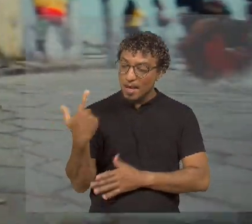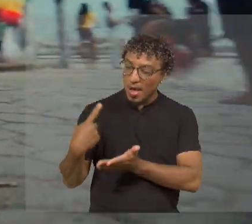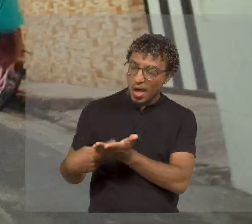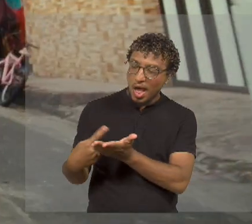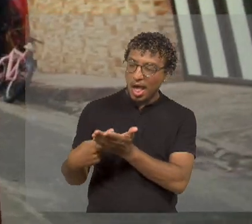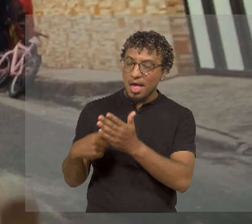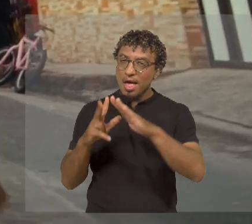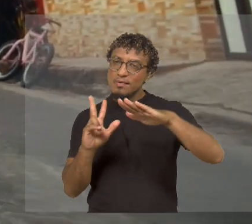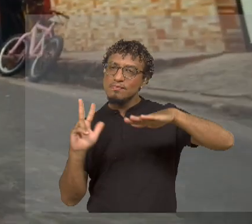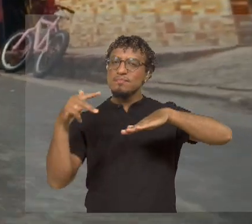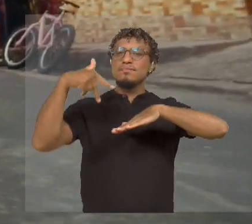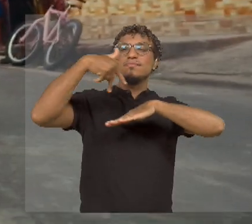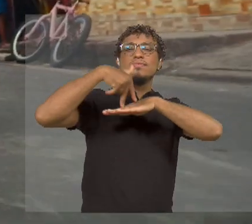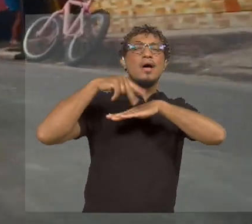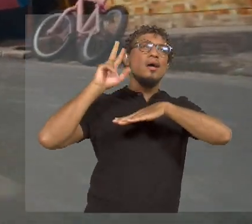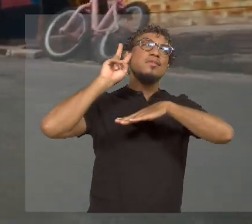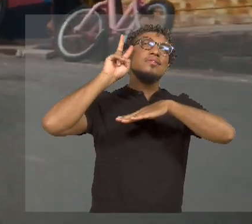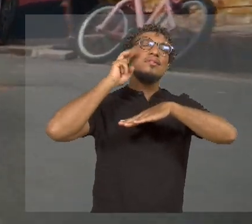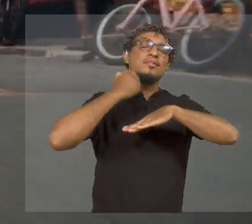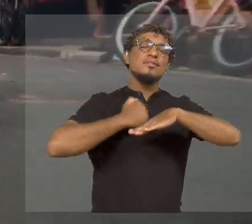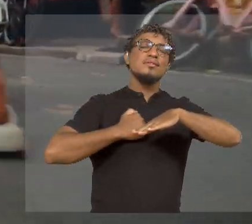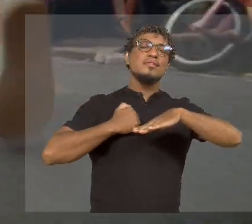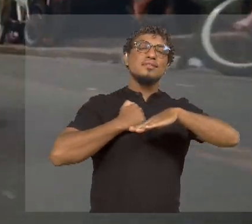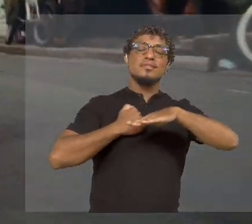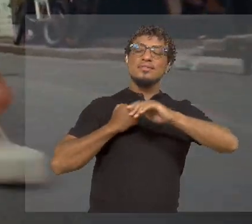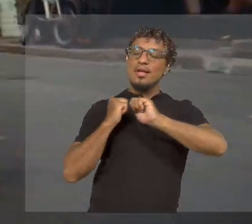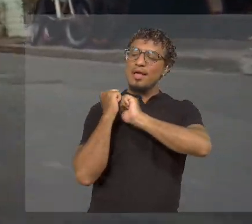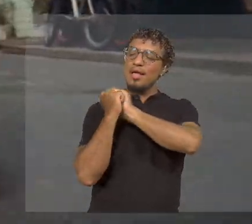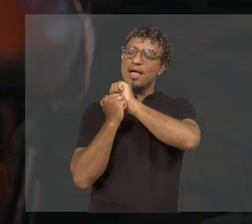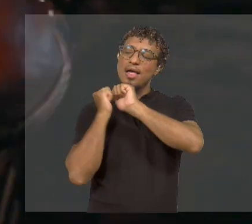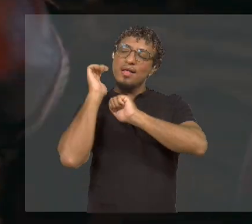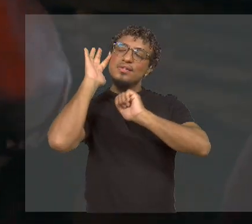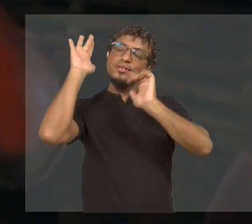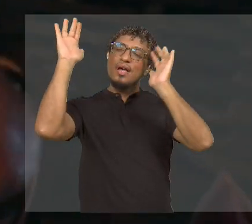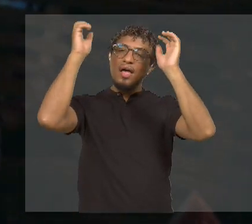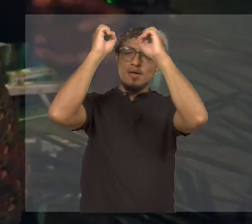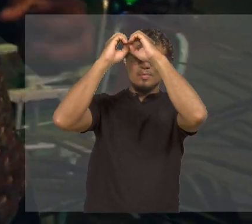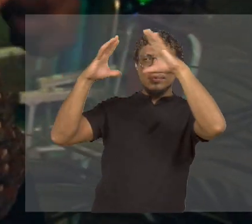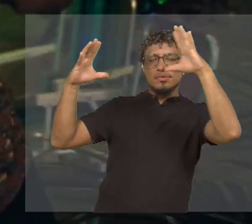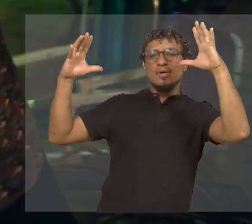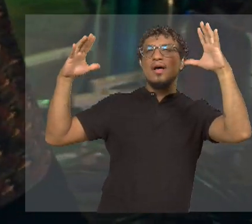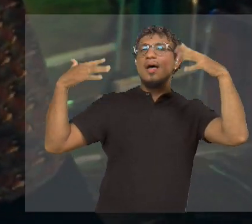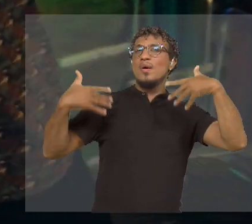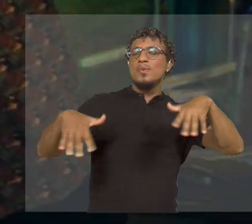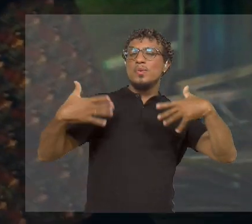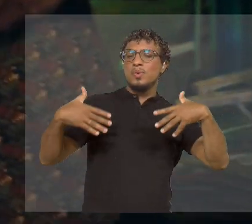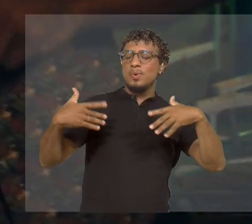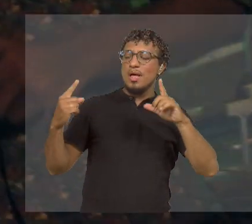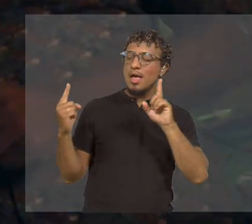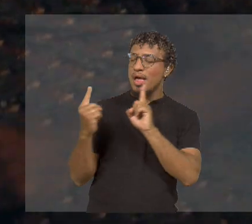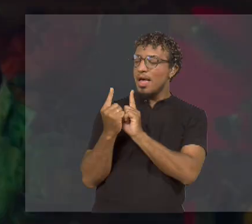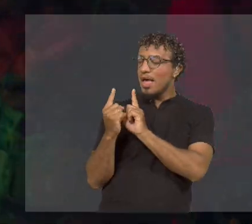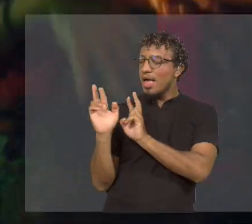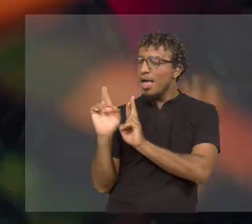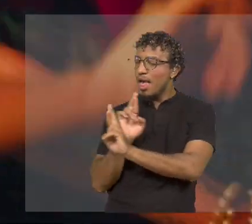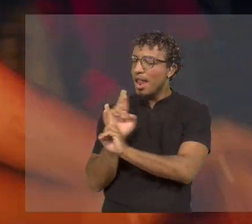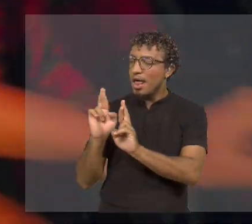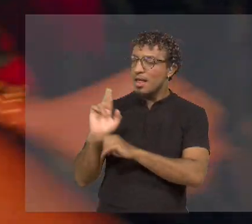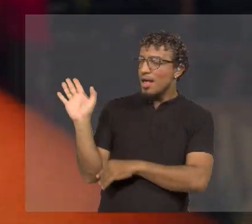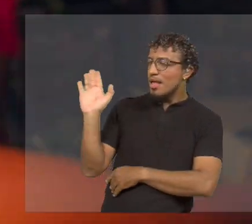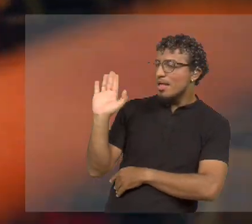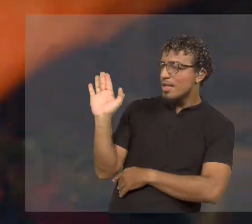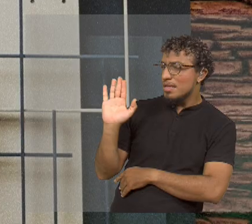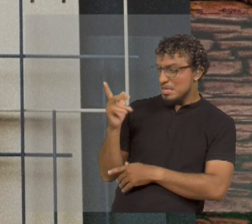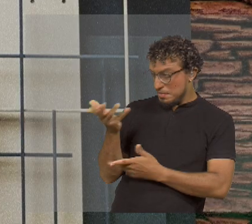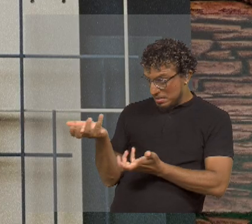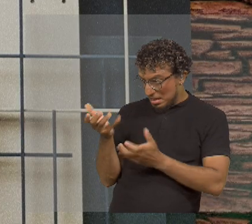Eu tava sonhando com o gosto do teu beijo. Ai, ai, essa relação não tem bye-bye. Se quer